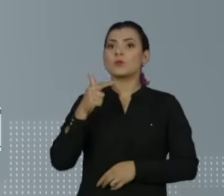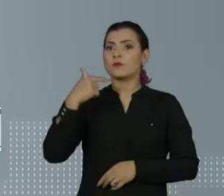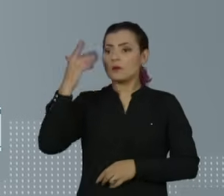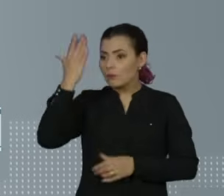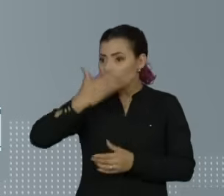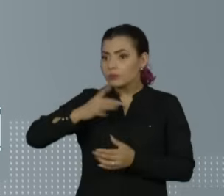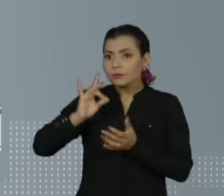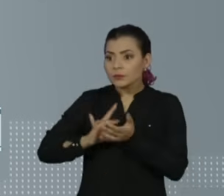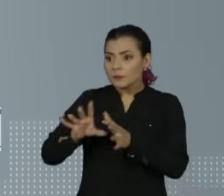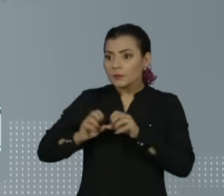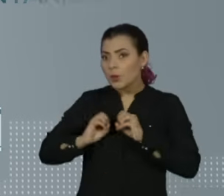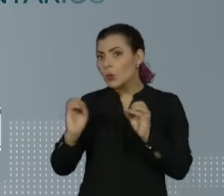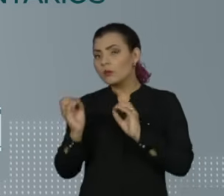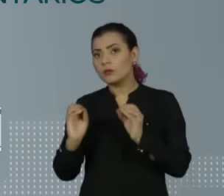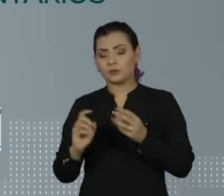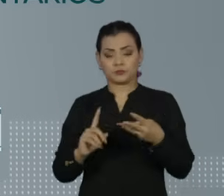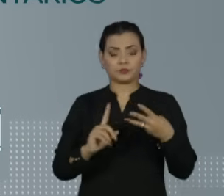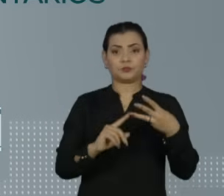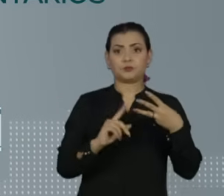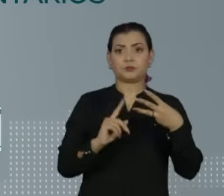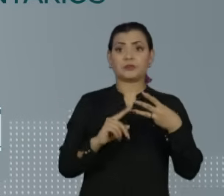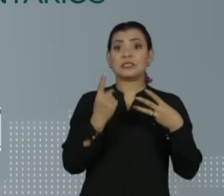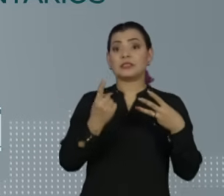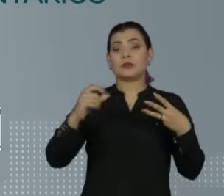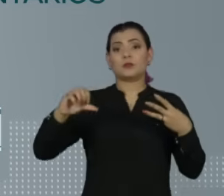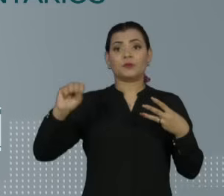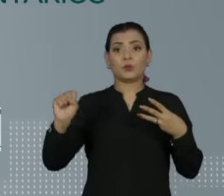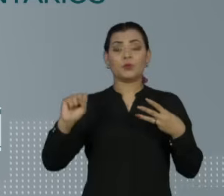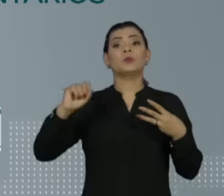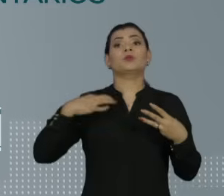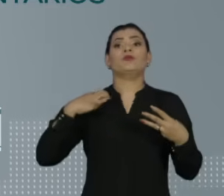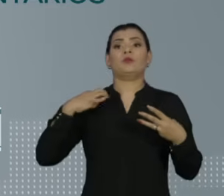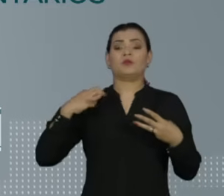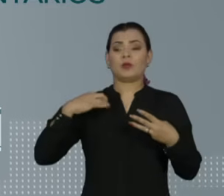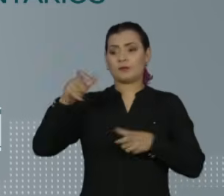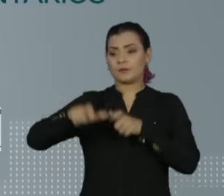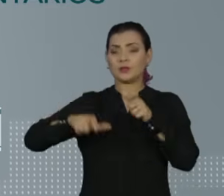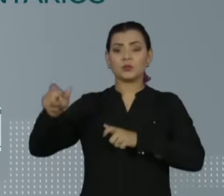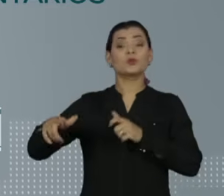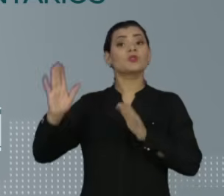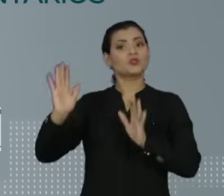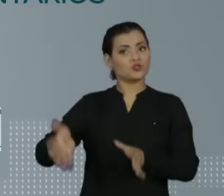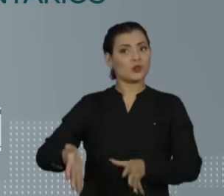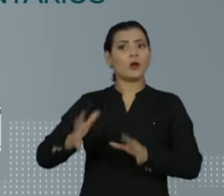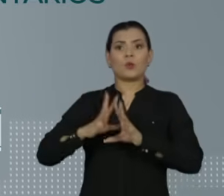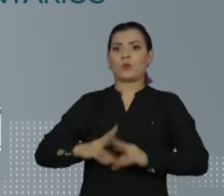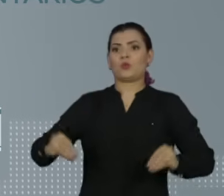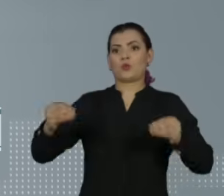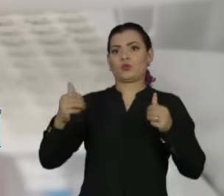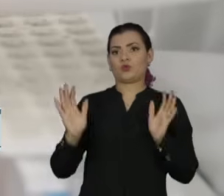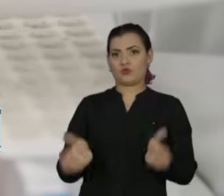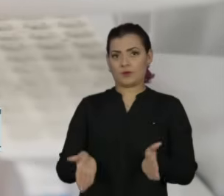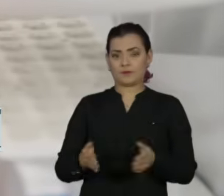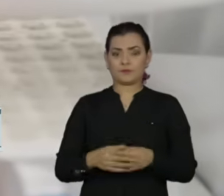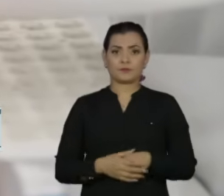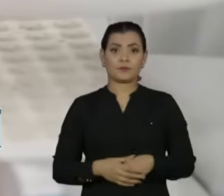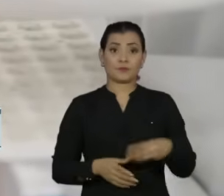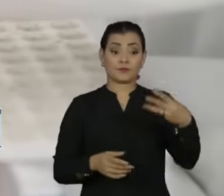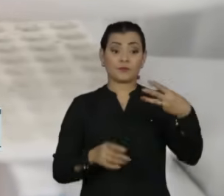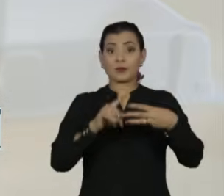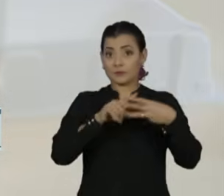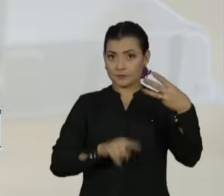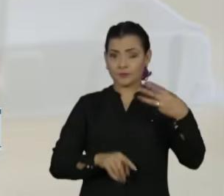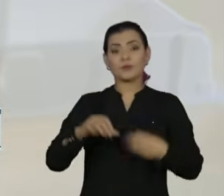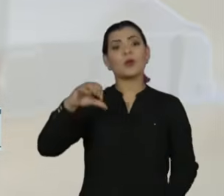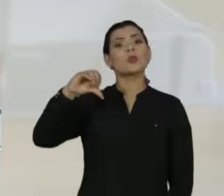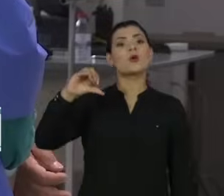da infecção. E o terceiro, por 198 voluntários que já tinham se curado da doença. 90%